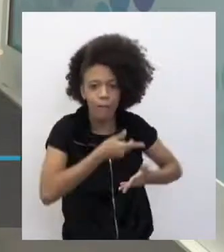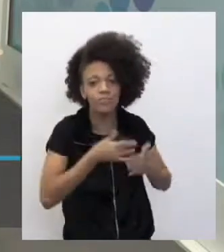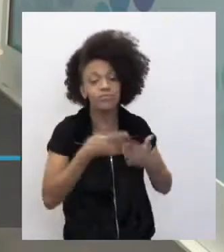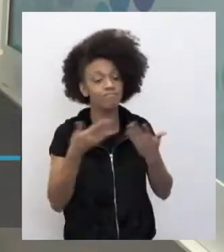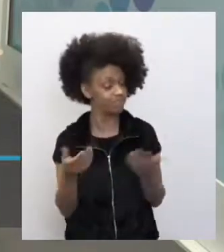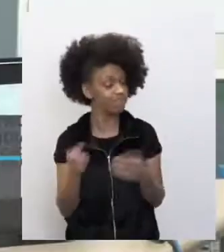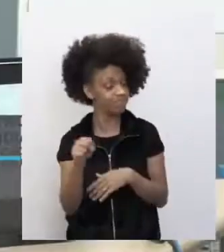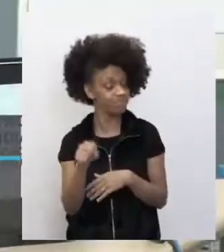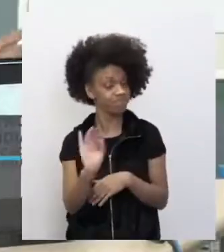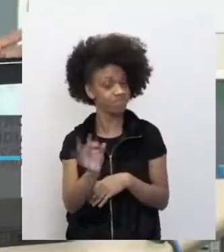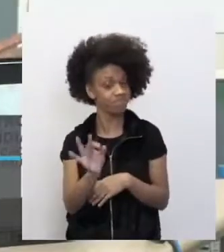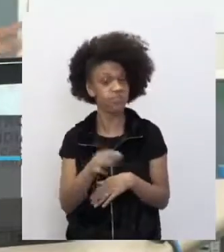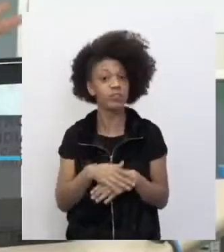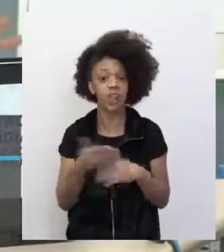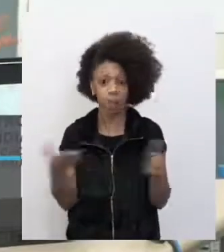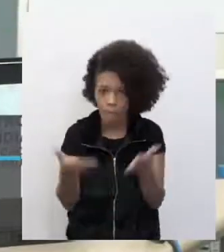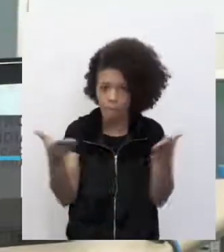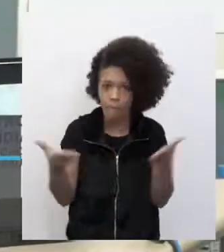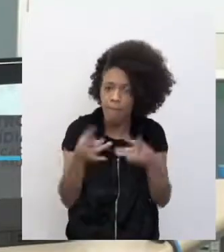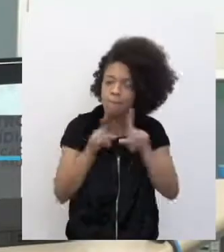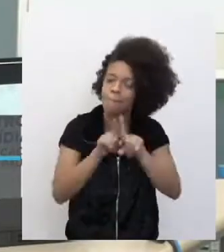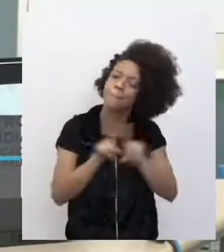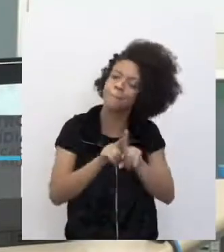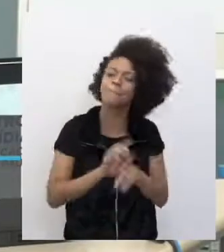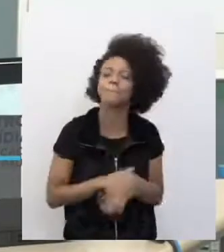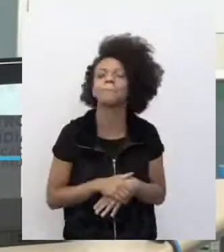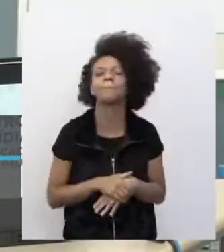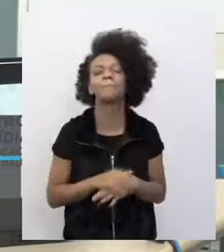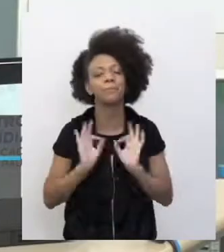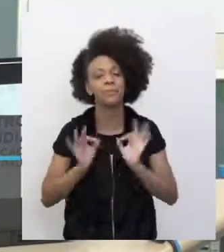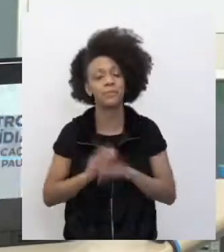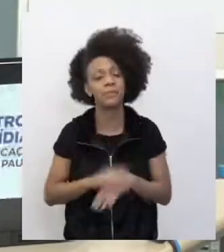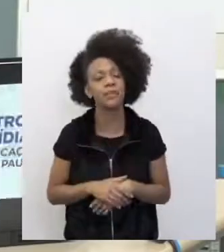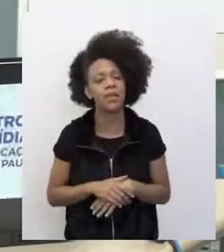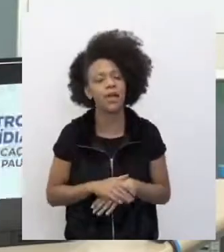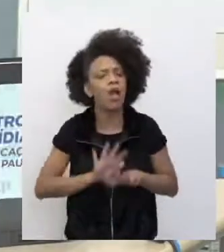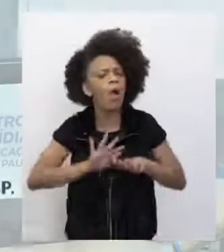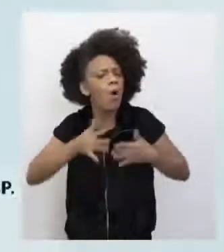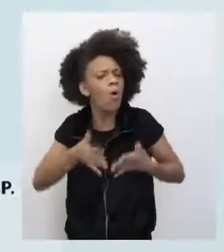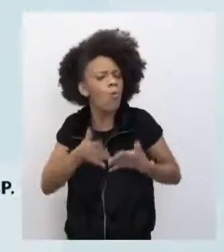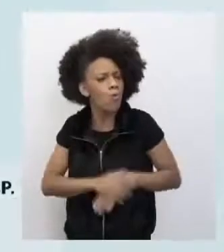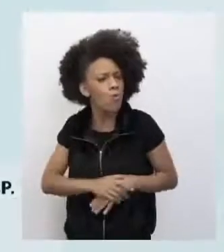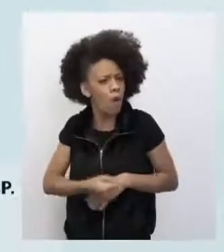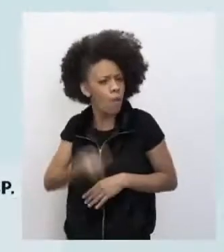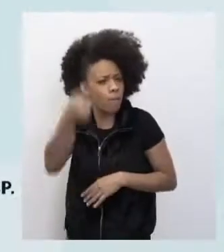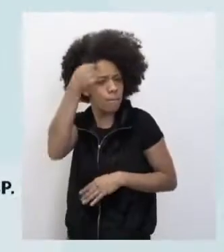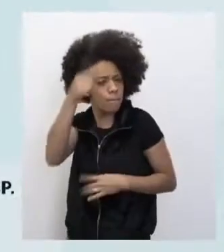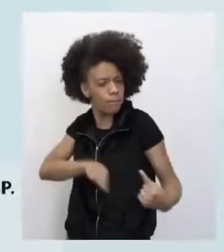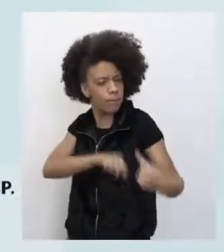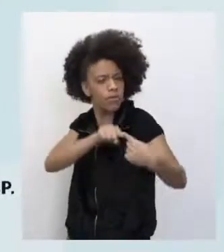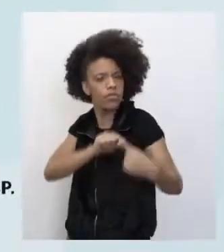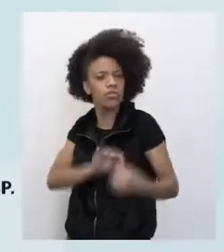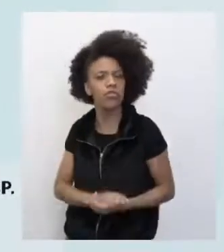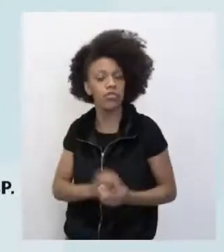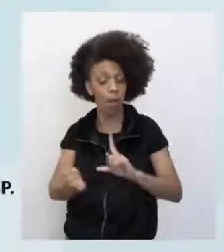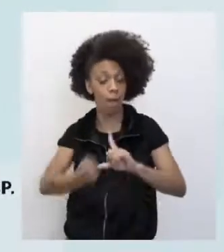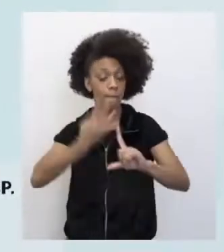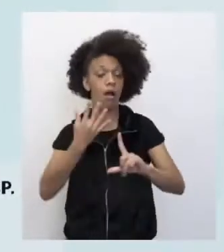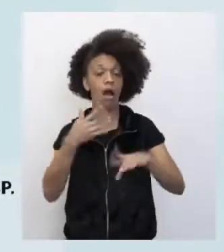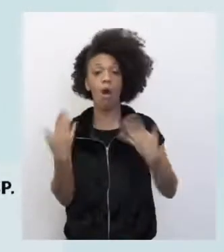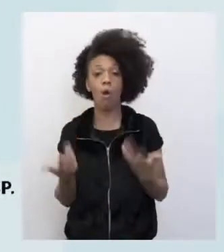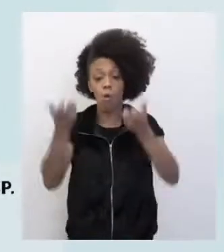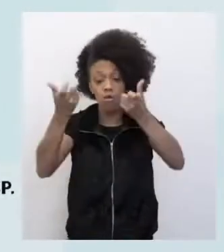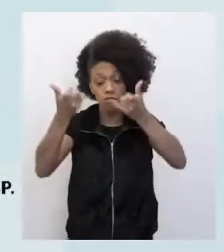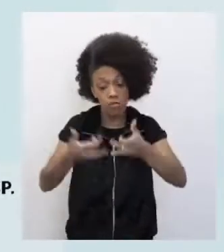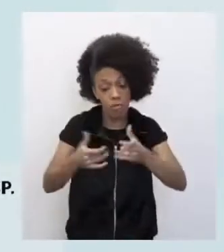né? Isso persuade também, não é? Sim. Ó, muito bem. Qual é a intenção da blogueira, gente, quando ela escreve a palavra